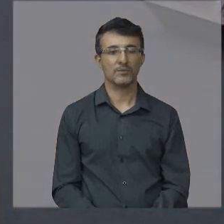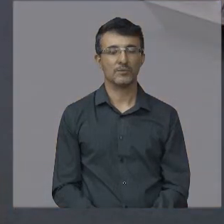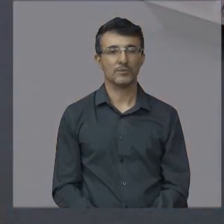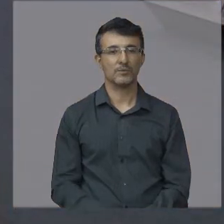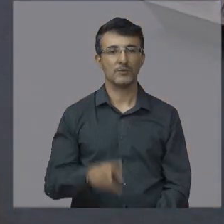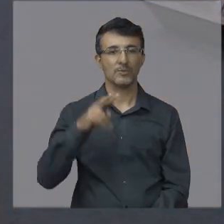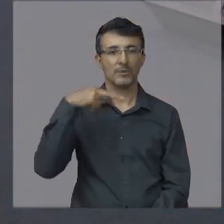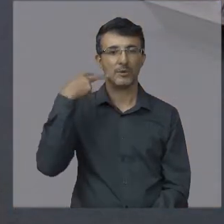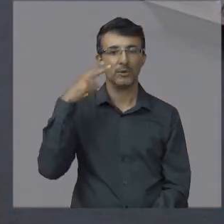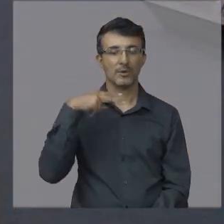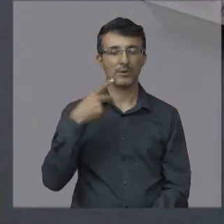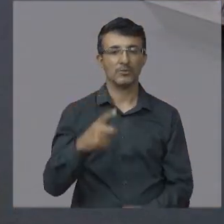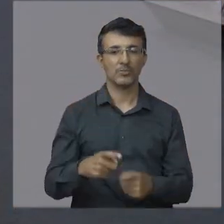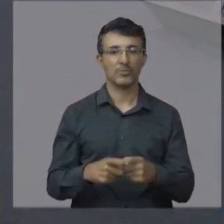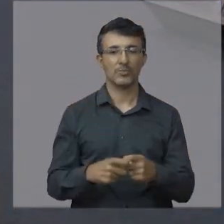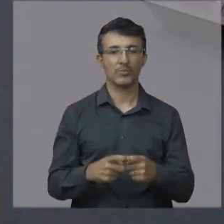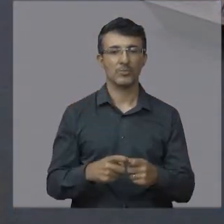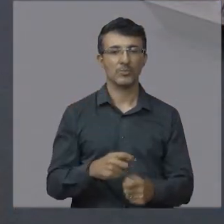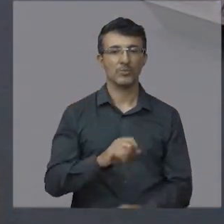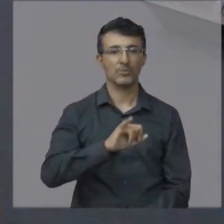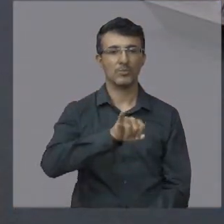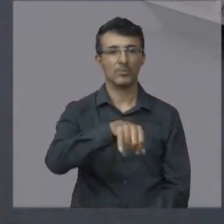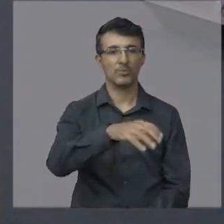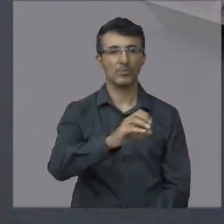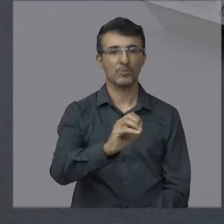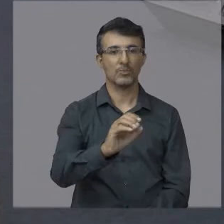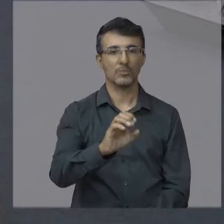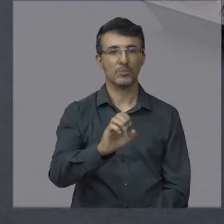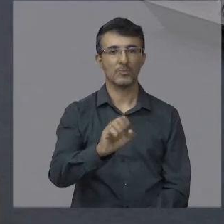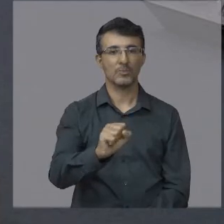Vereador Dr. José Cláudio.